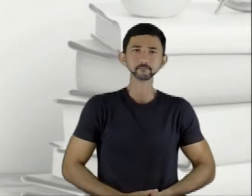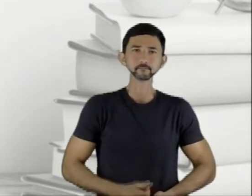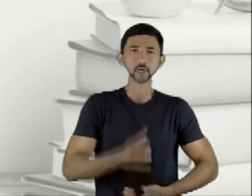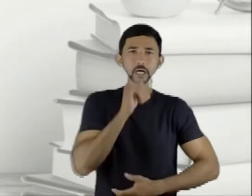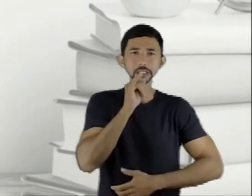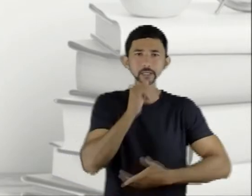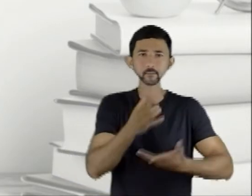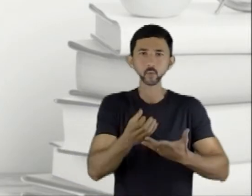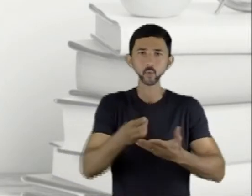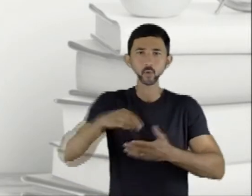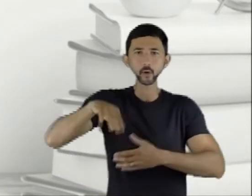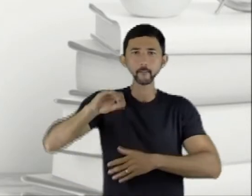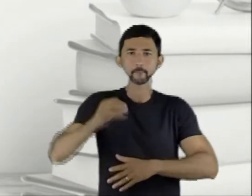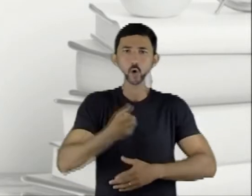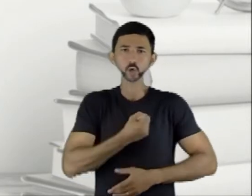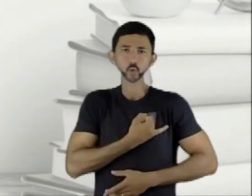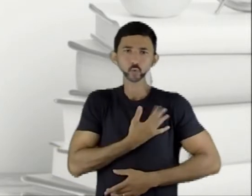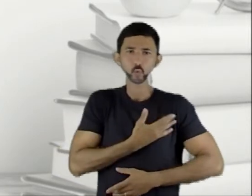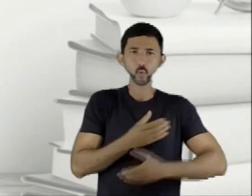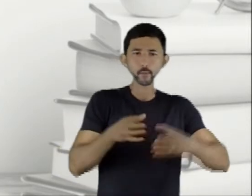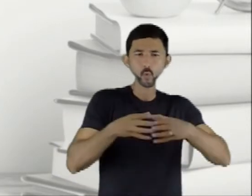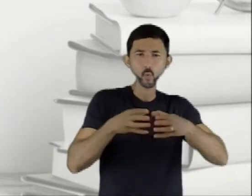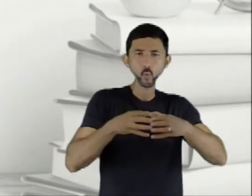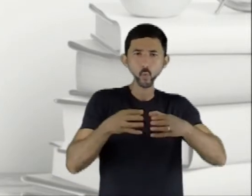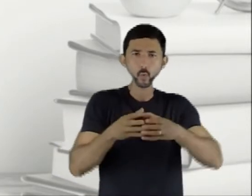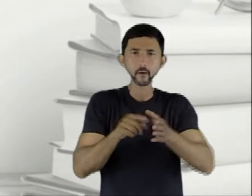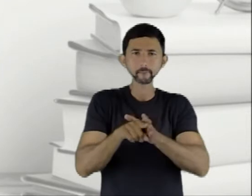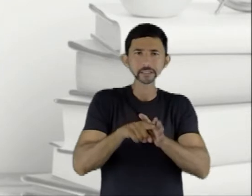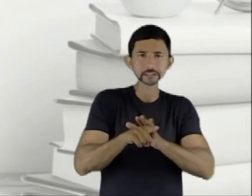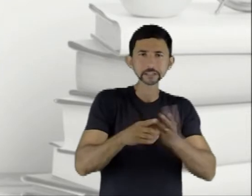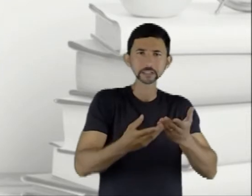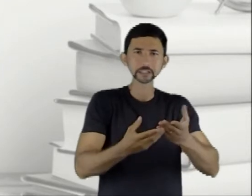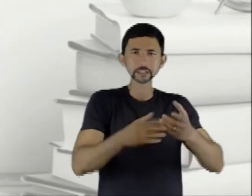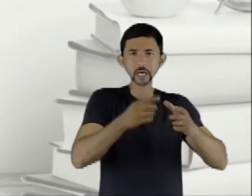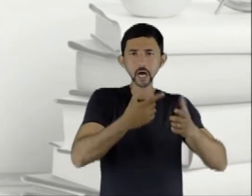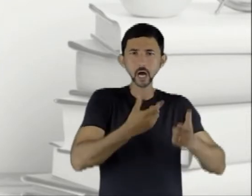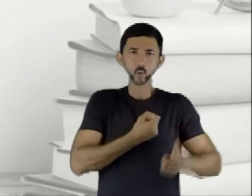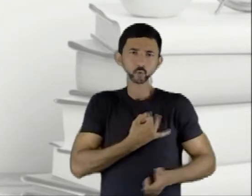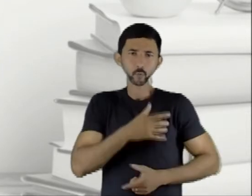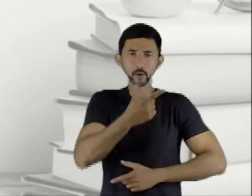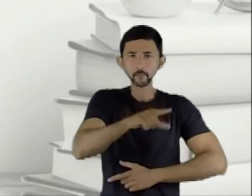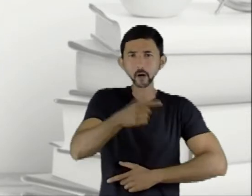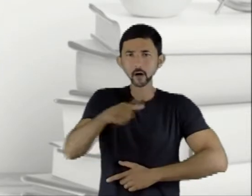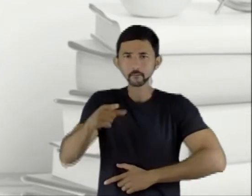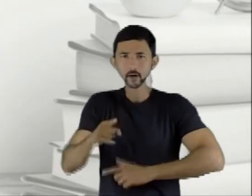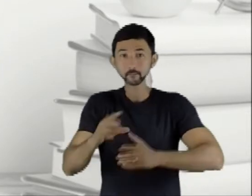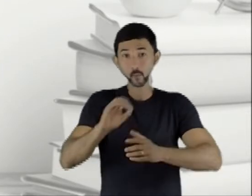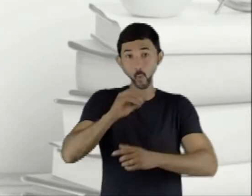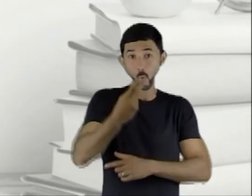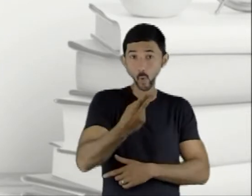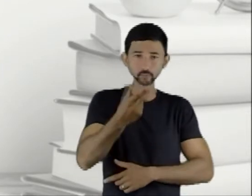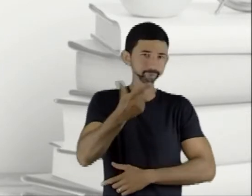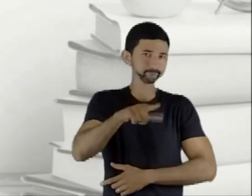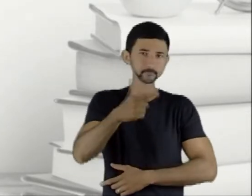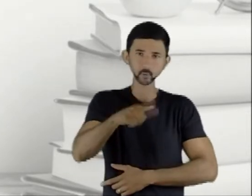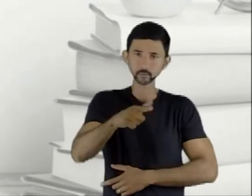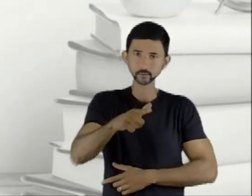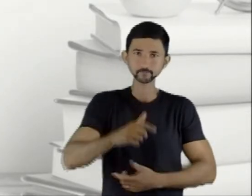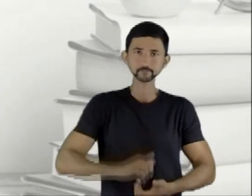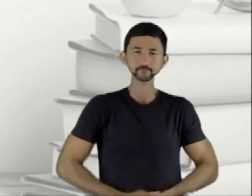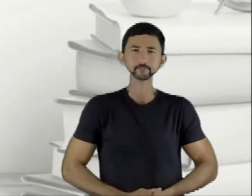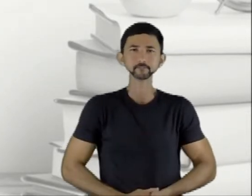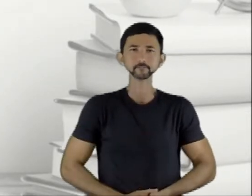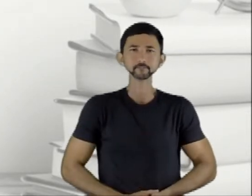moda o conjunto de dados pode ter mais de uma moda, como também pode não ter, certo?